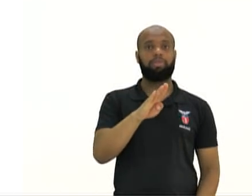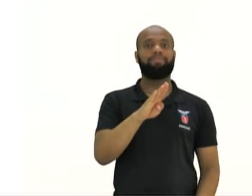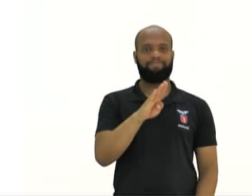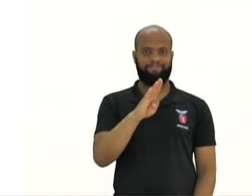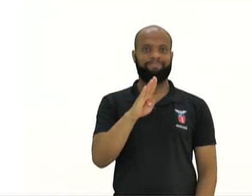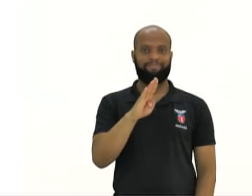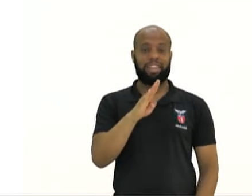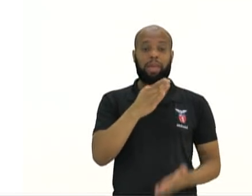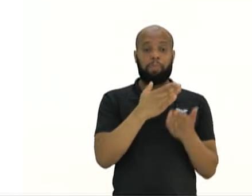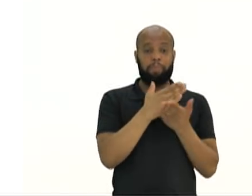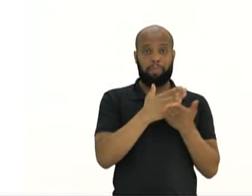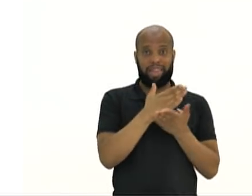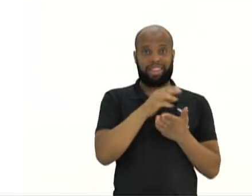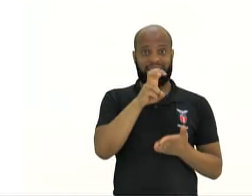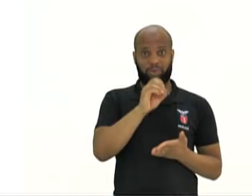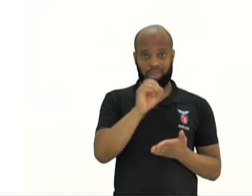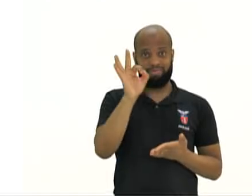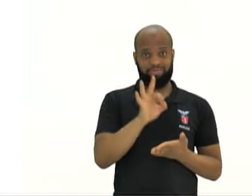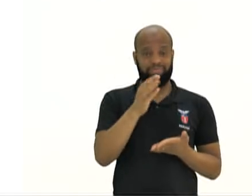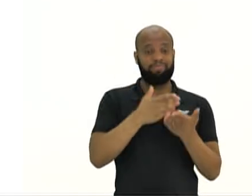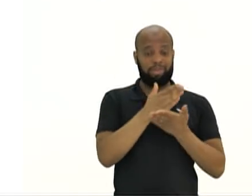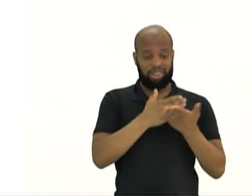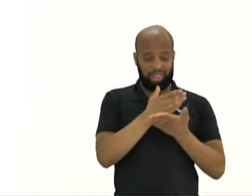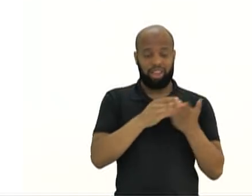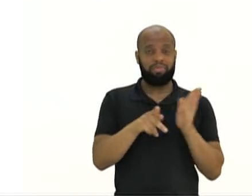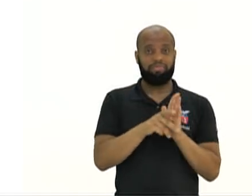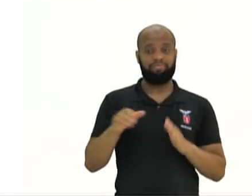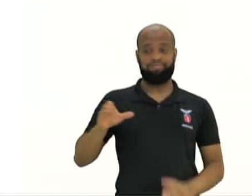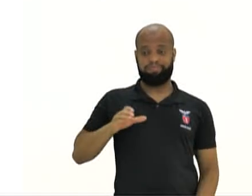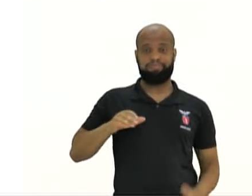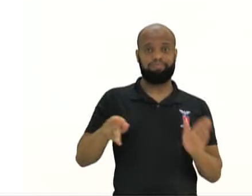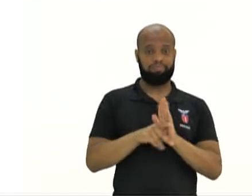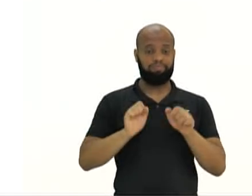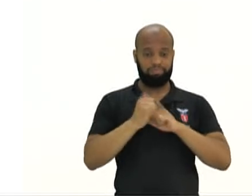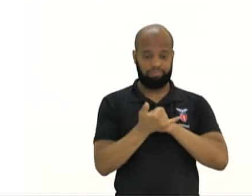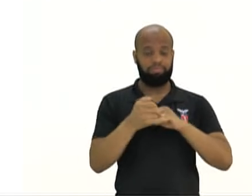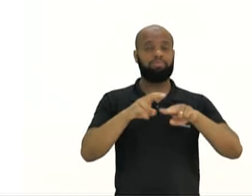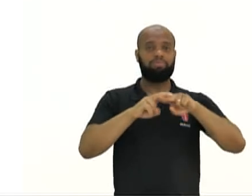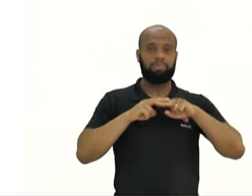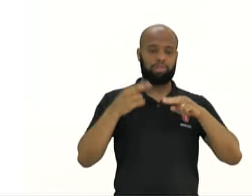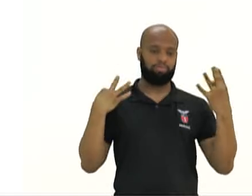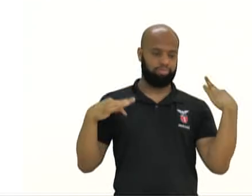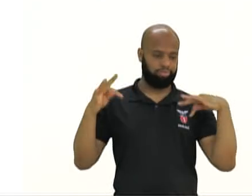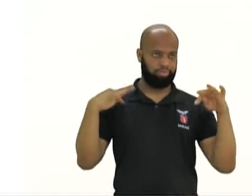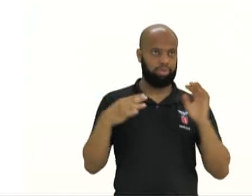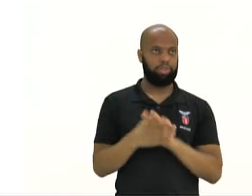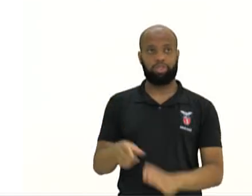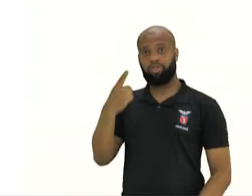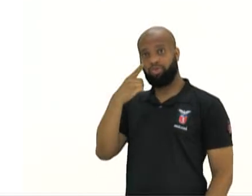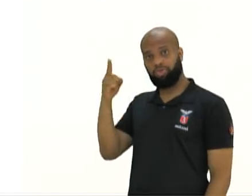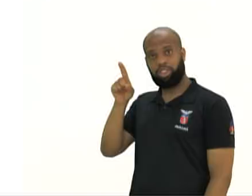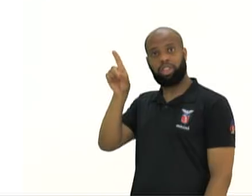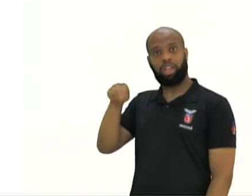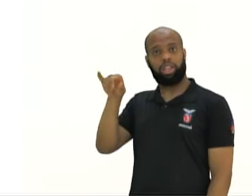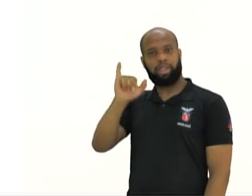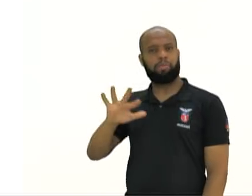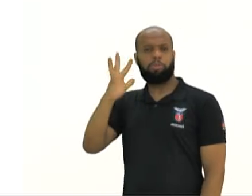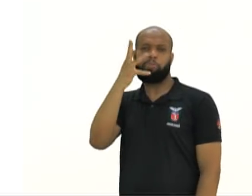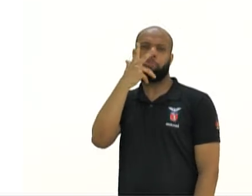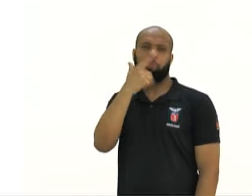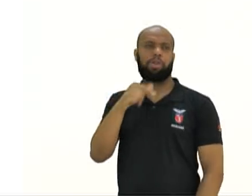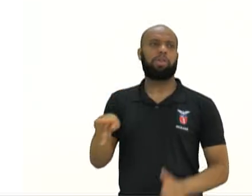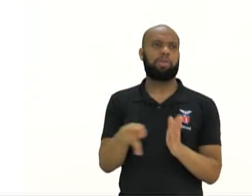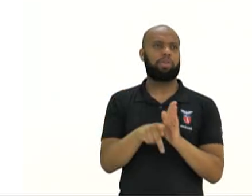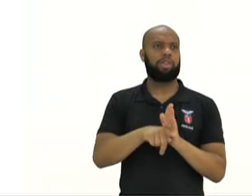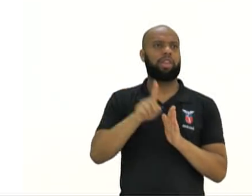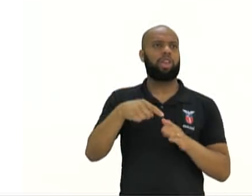Bruto. A metade da riqueza dessas ilhas vem do turismo. E aqui uma imagem belíssima aqui da ilha de